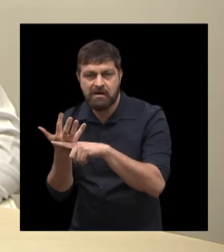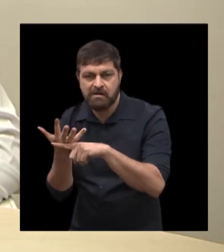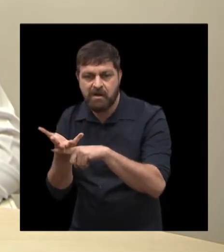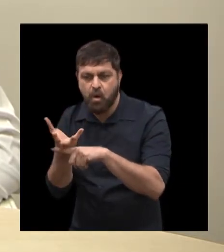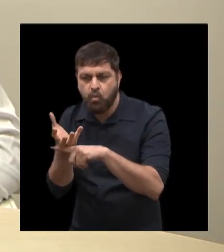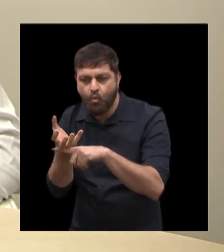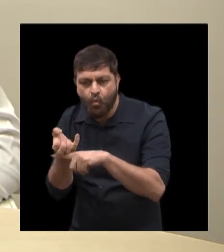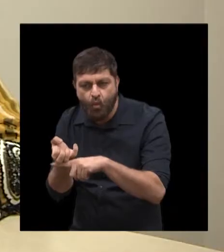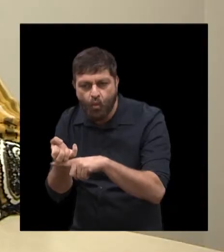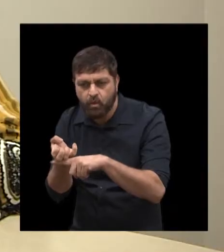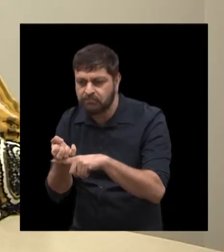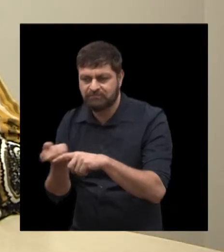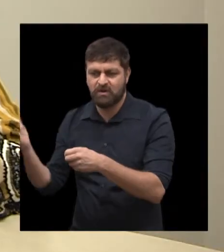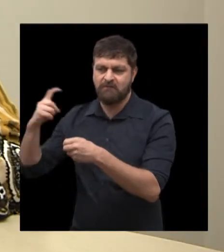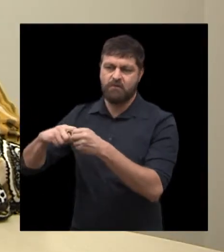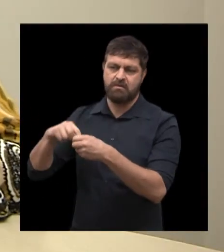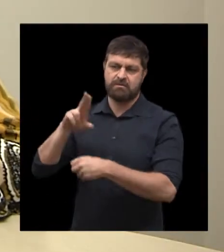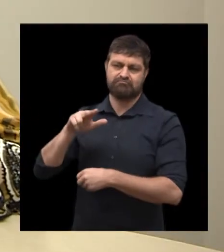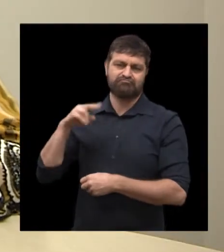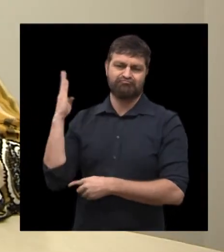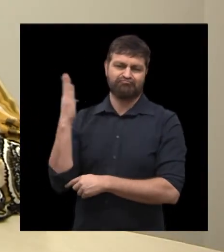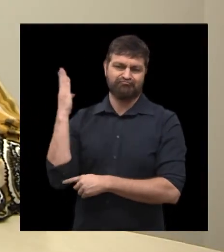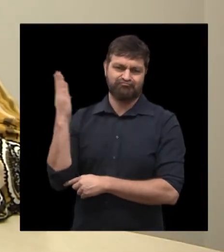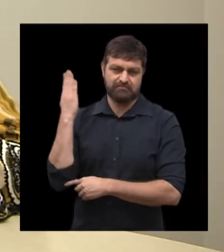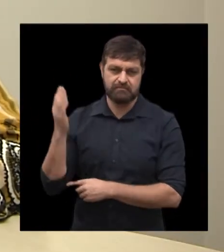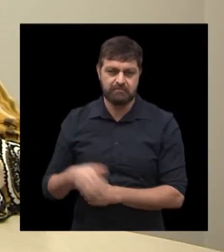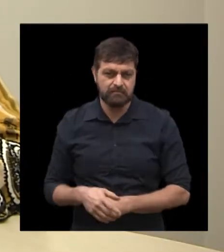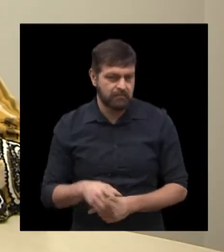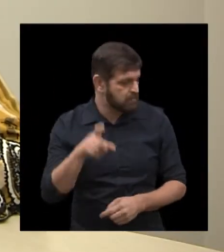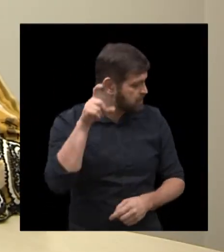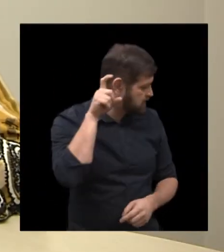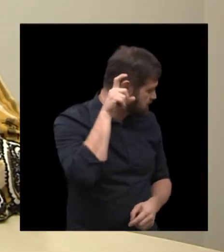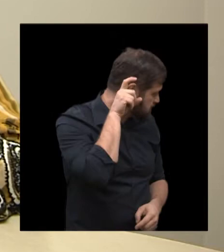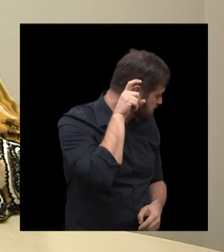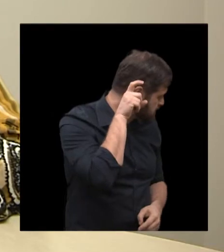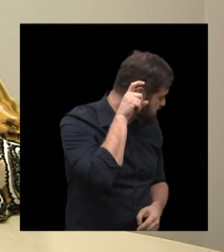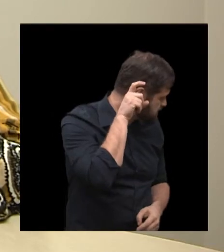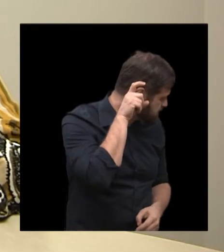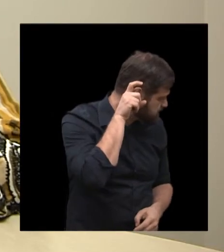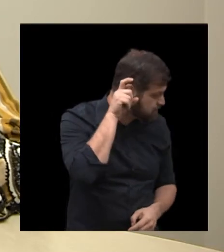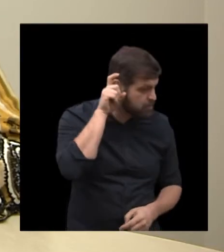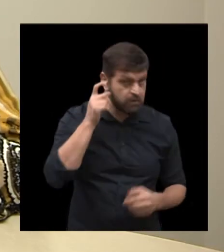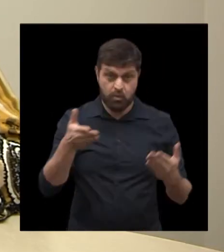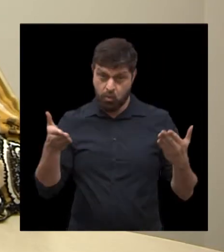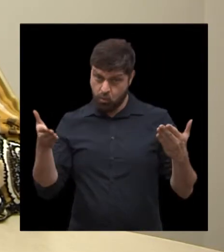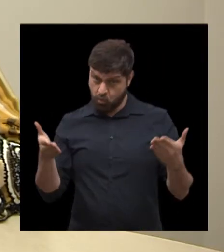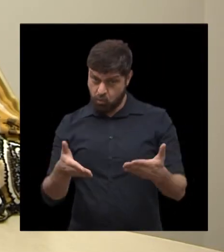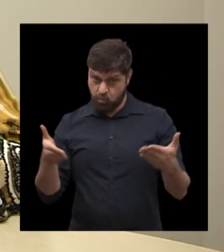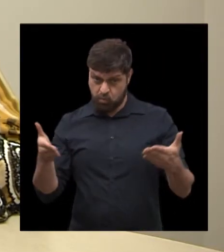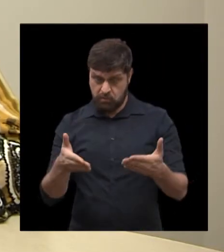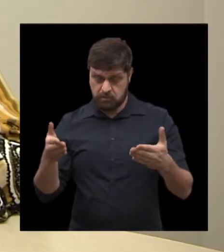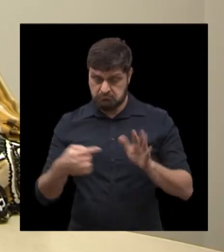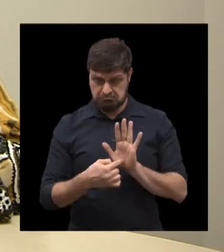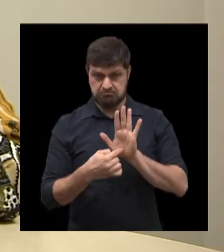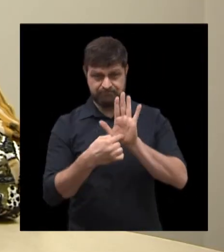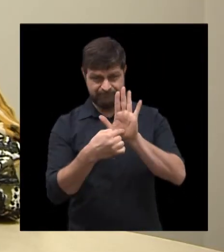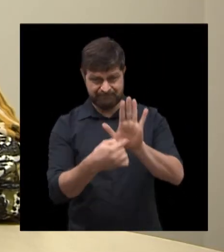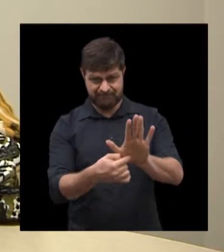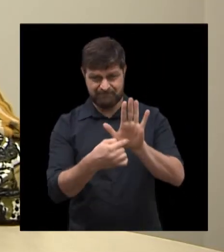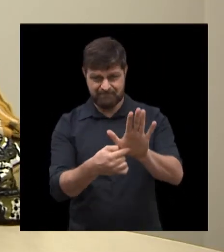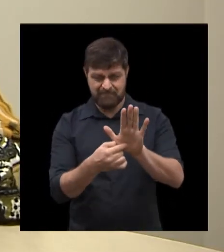mais recuperado. Bem, mas os aparelhos auditivos, eles são, hoje em dia, como você está mostrando, eles